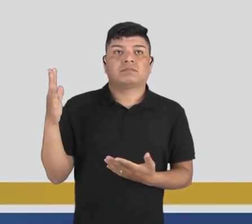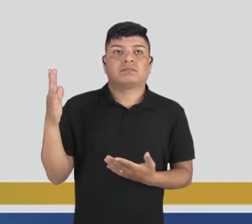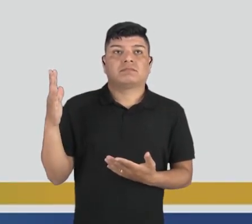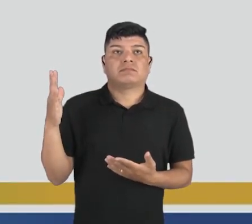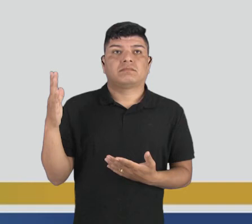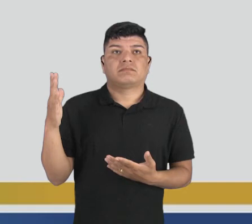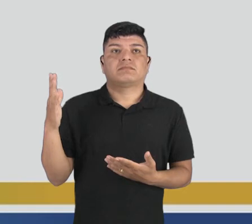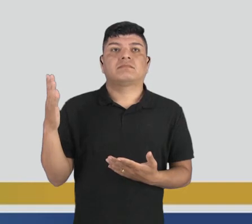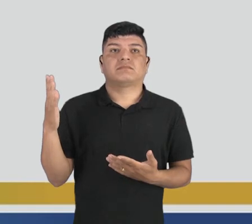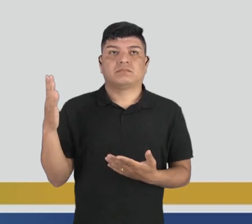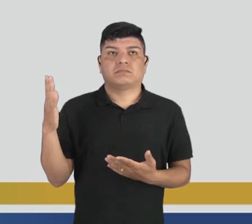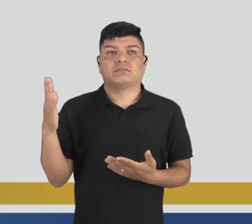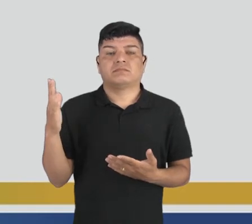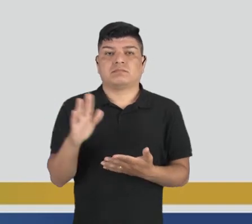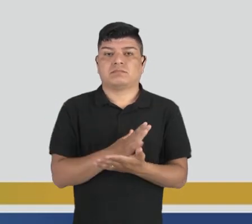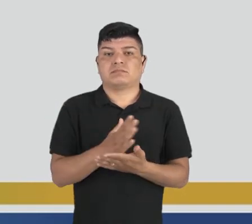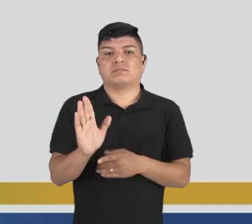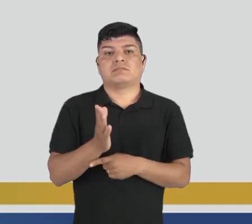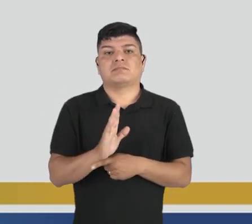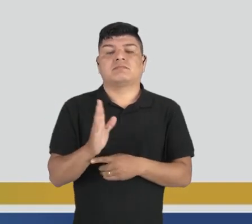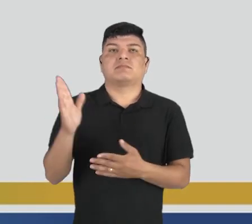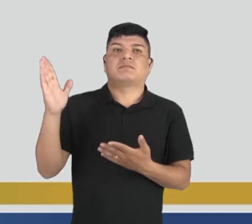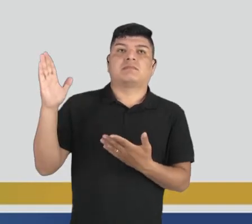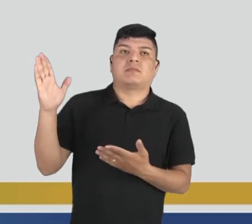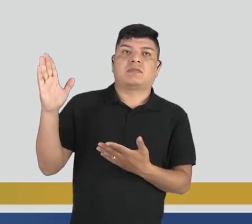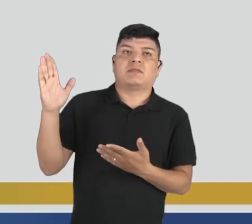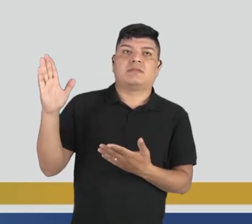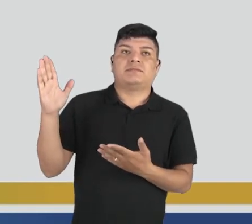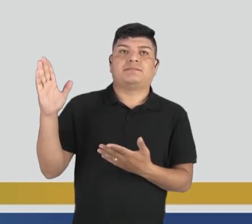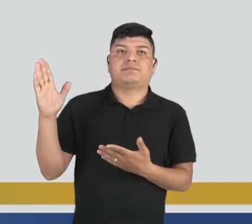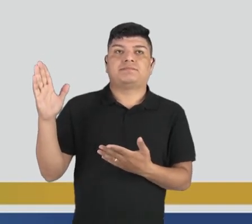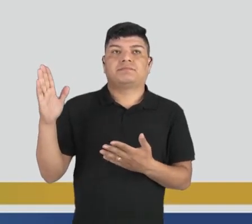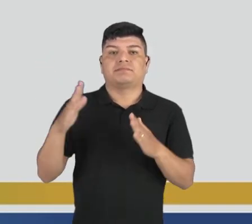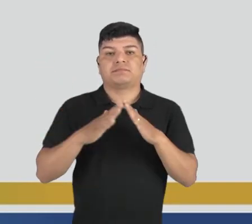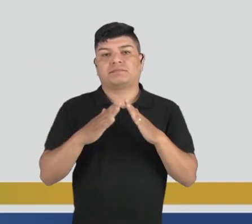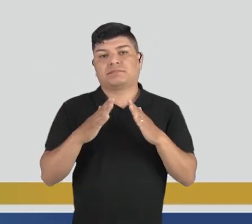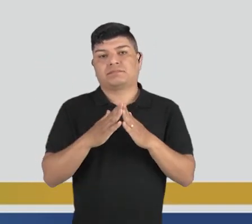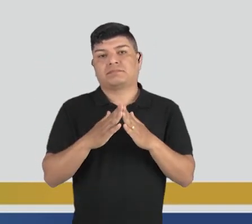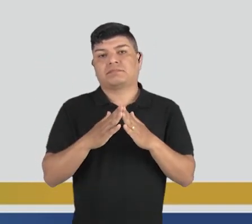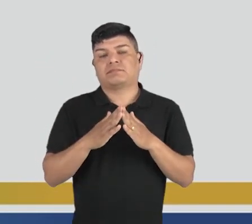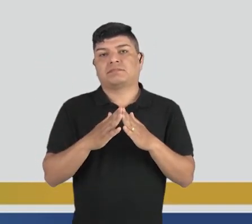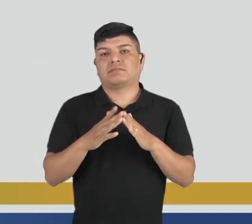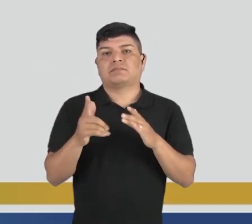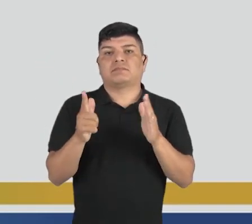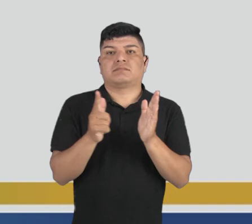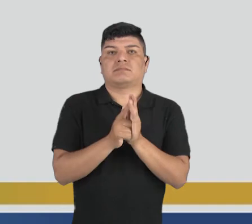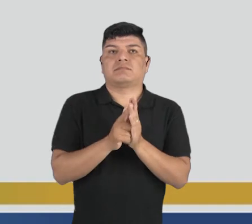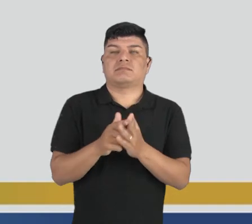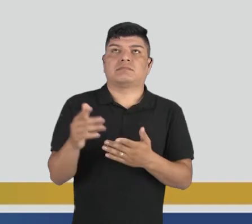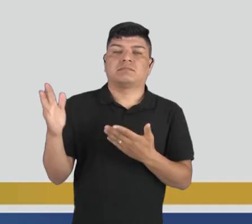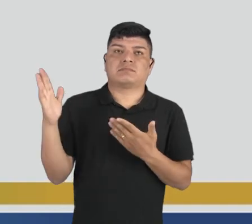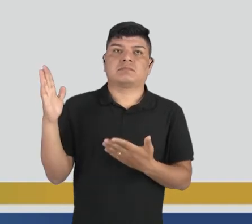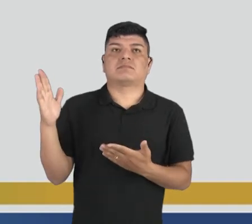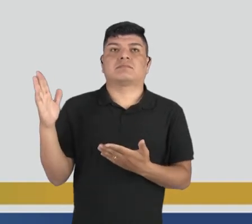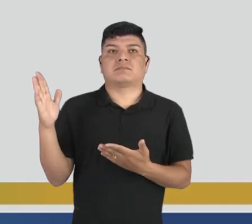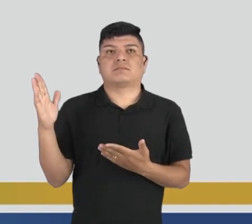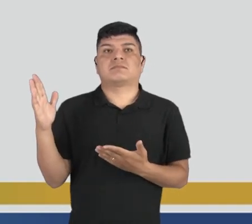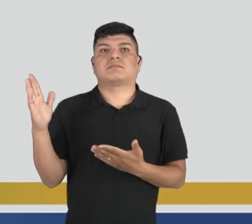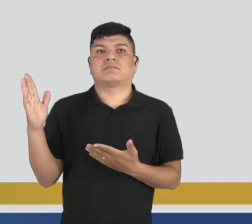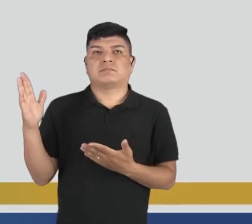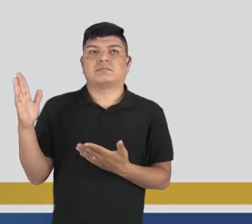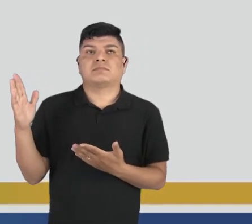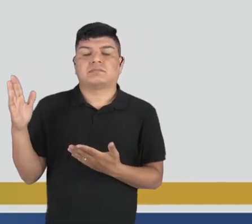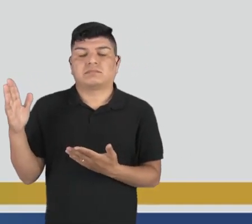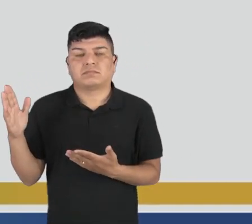de ranking aí, né, de algumas séries ali, ó, né? Temos ali que La Casa